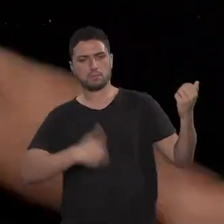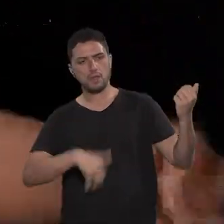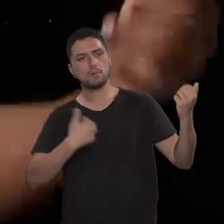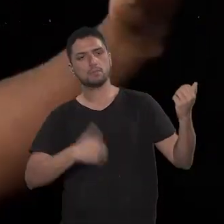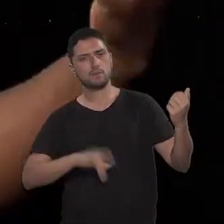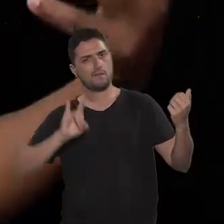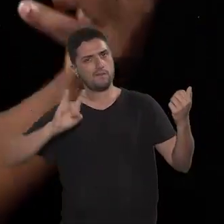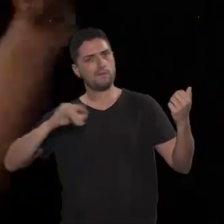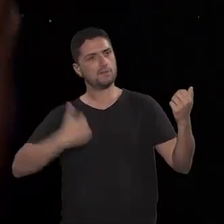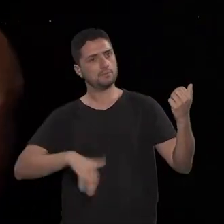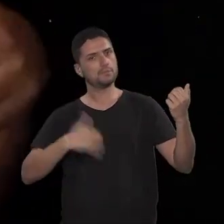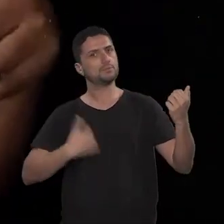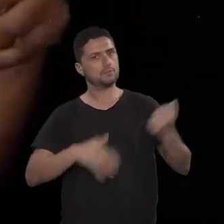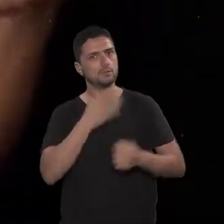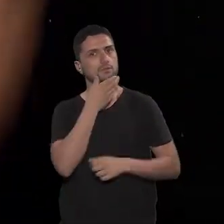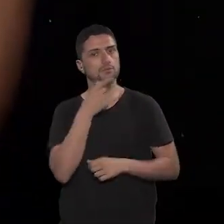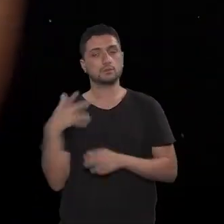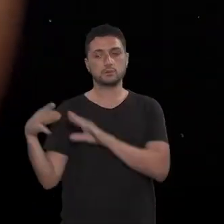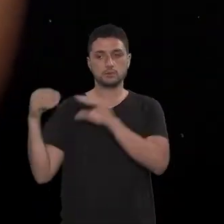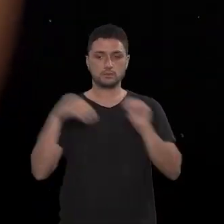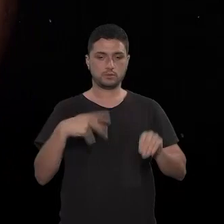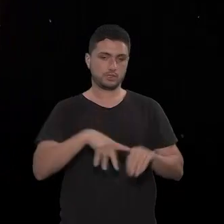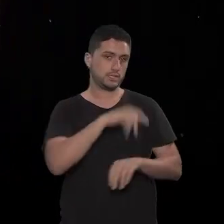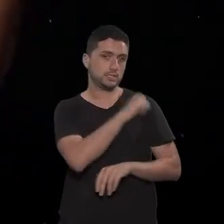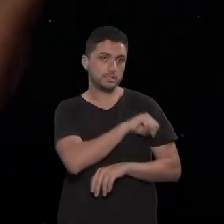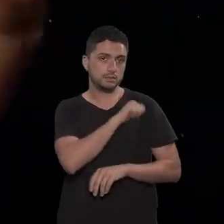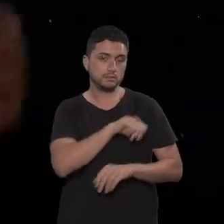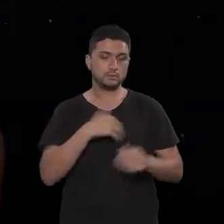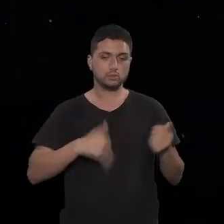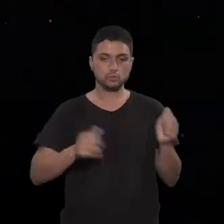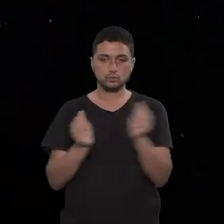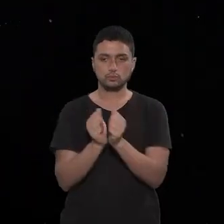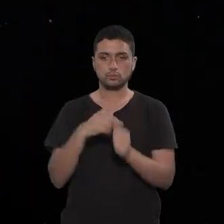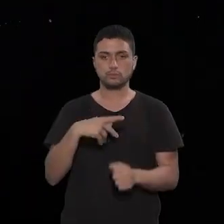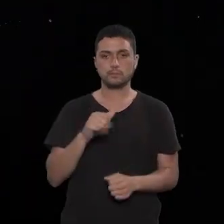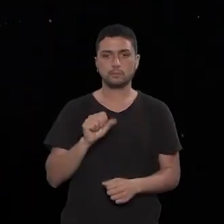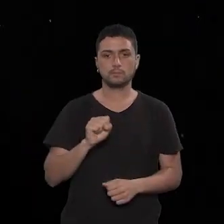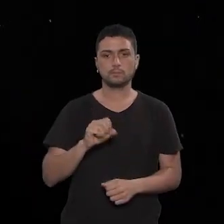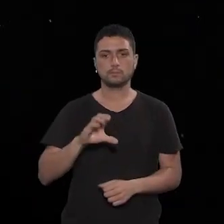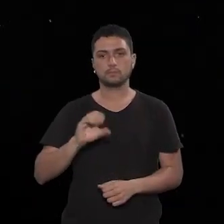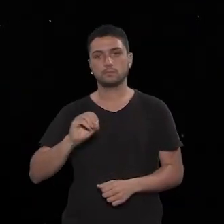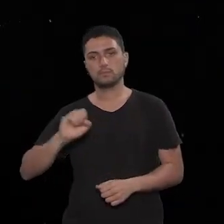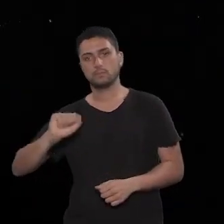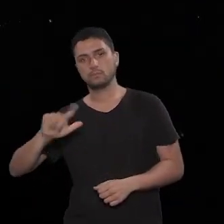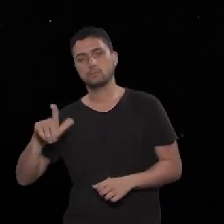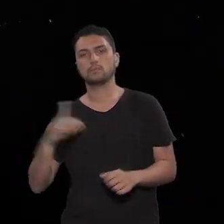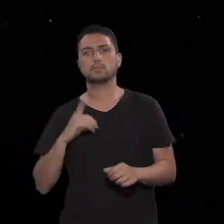Cândido, que é um guitarrista que hoje mora aqui no Rio, que tocou com o Hermeto Pascoal,